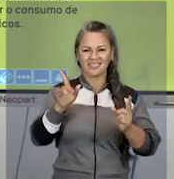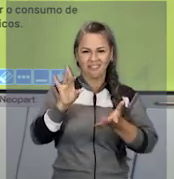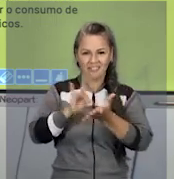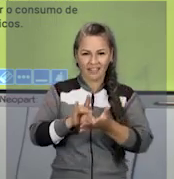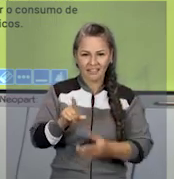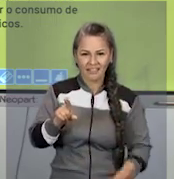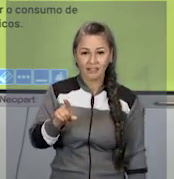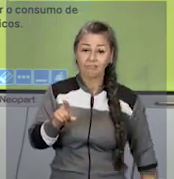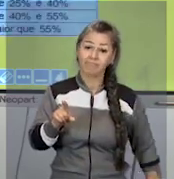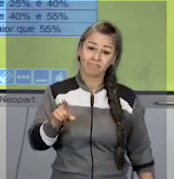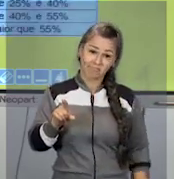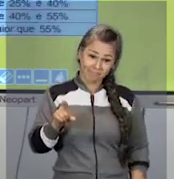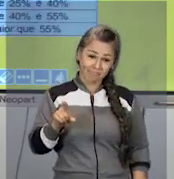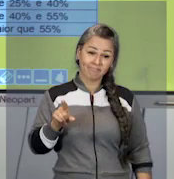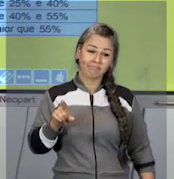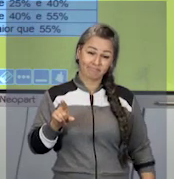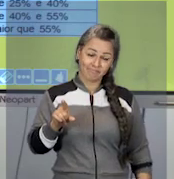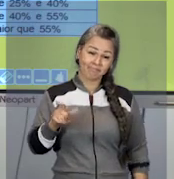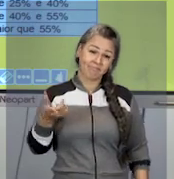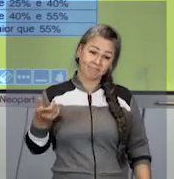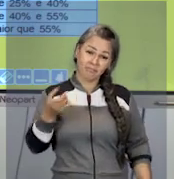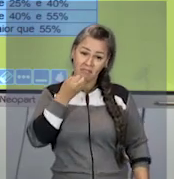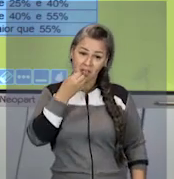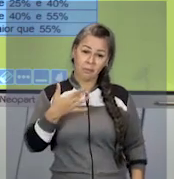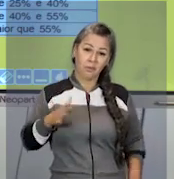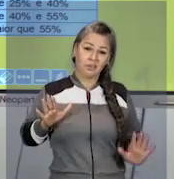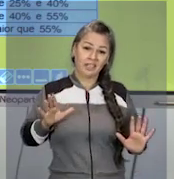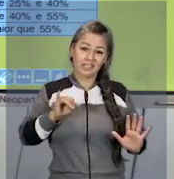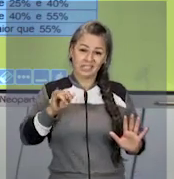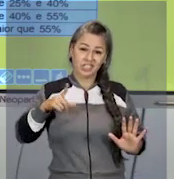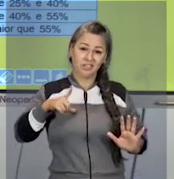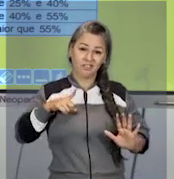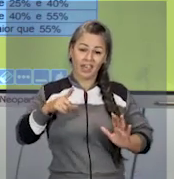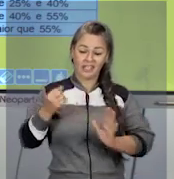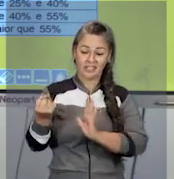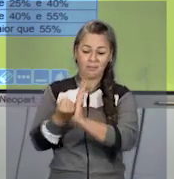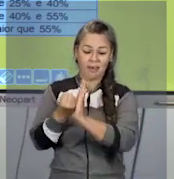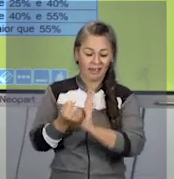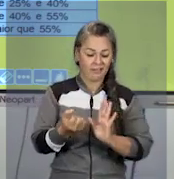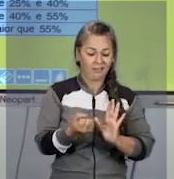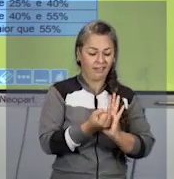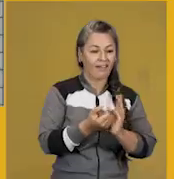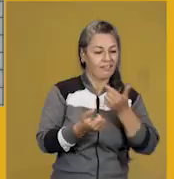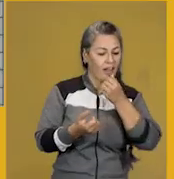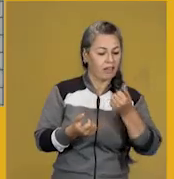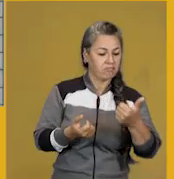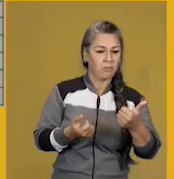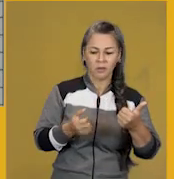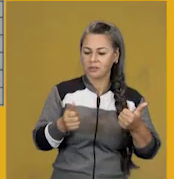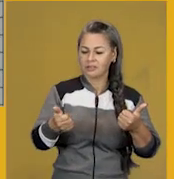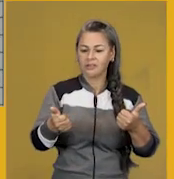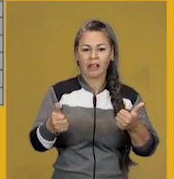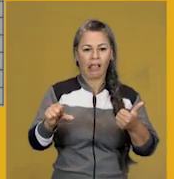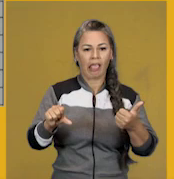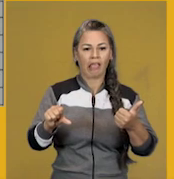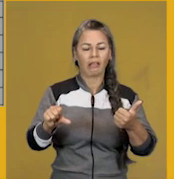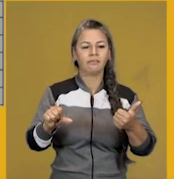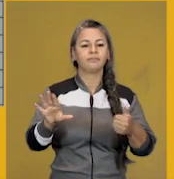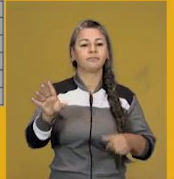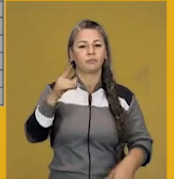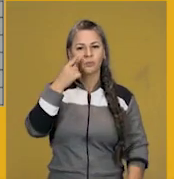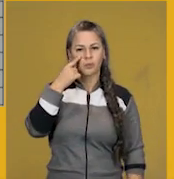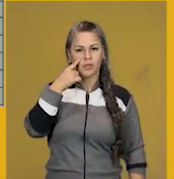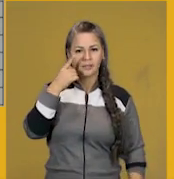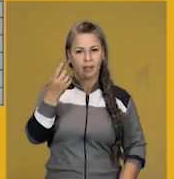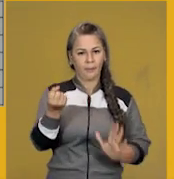combinar. Continuando. Aqui vem a tabela com a ideia dos selos que eles estão propondo. O selo